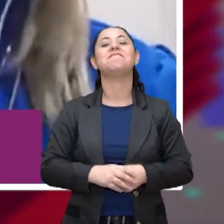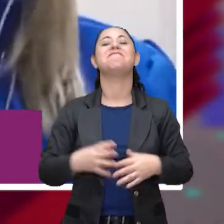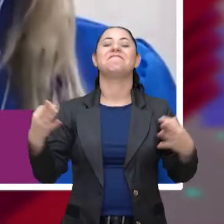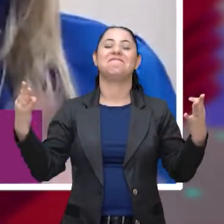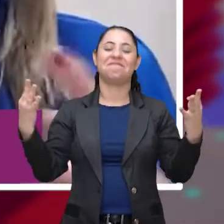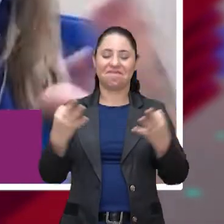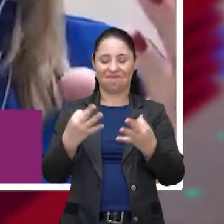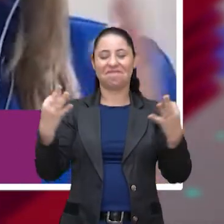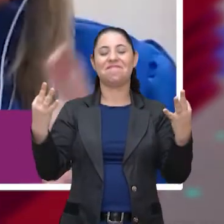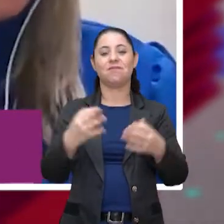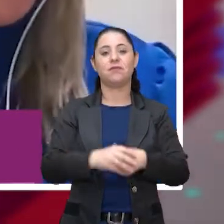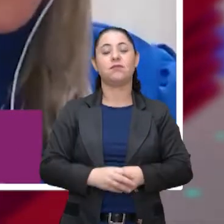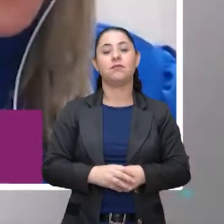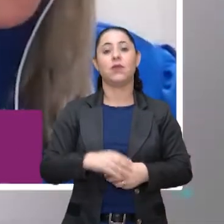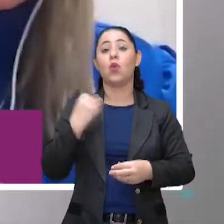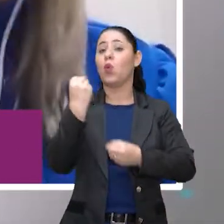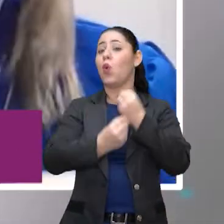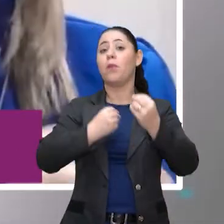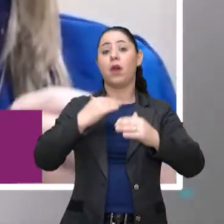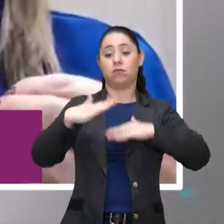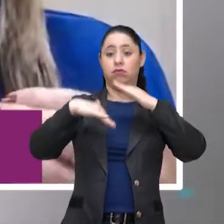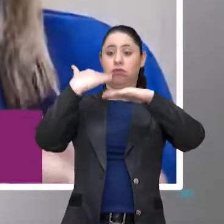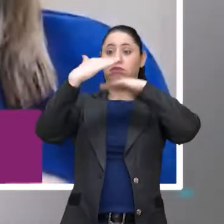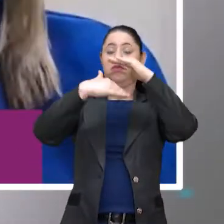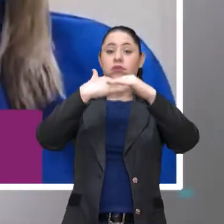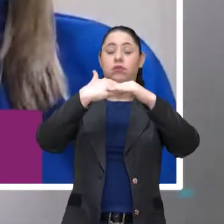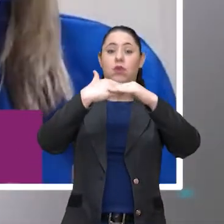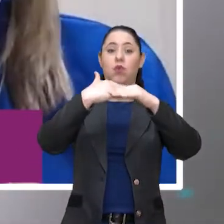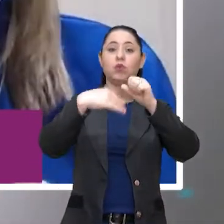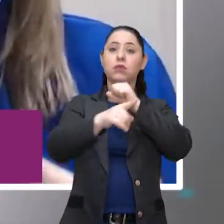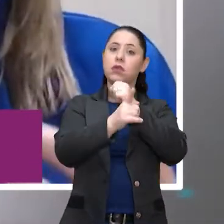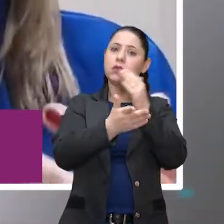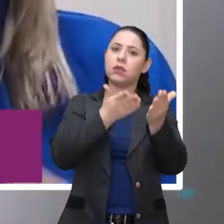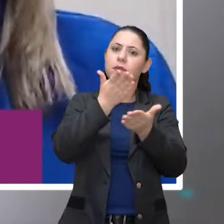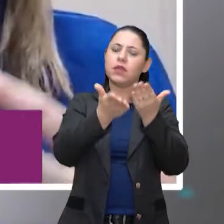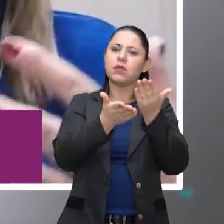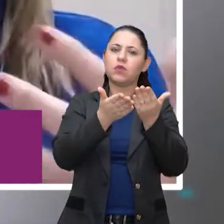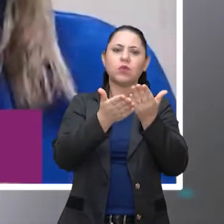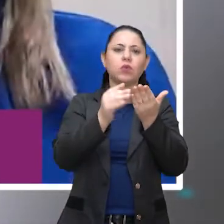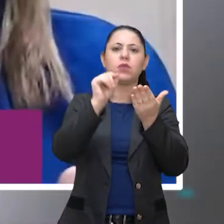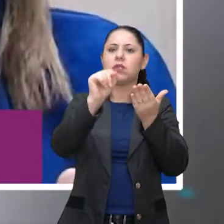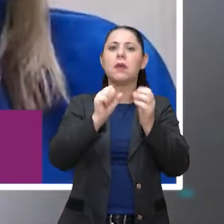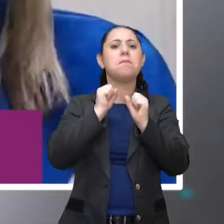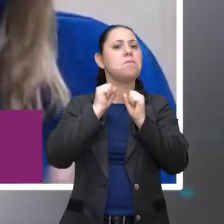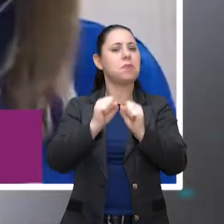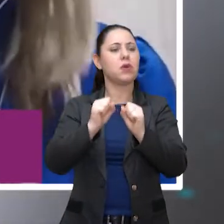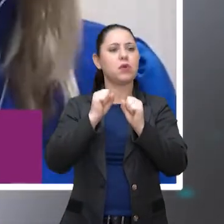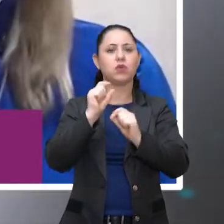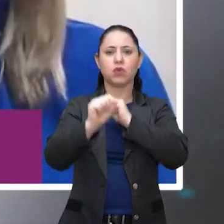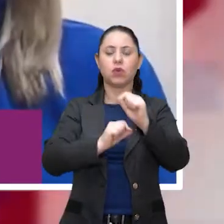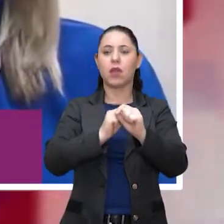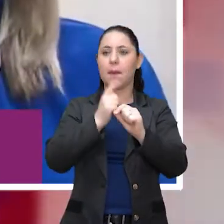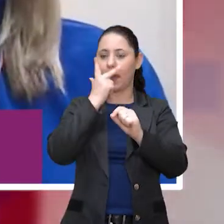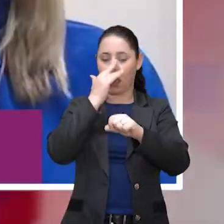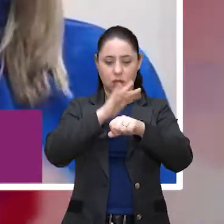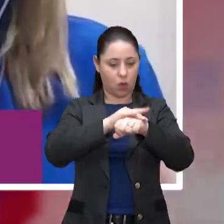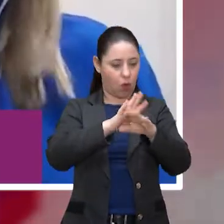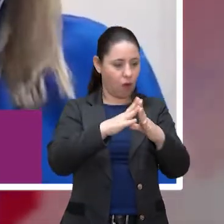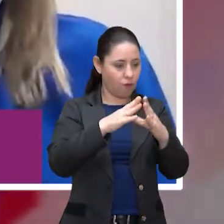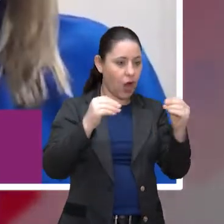Exatamente. Como que está essa evolução em relação ao tratamento e que dá essa projeção de cura?